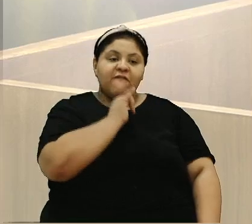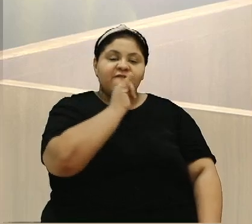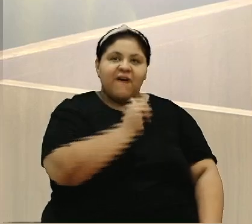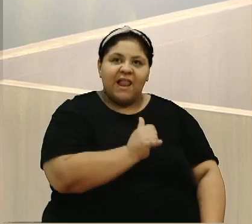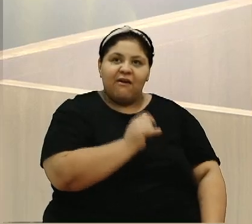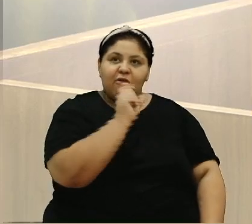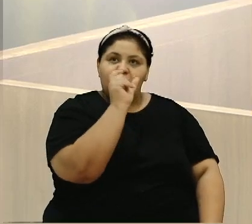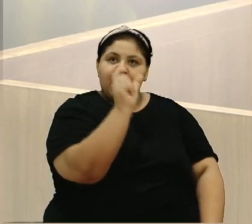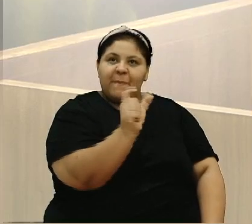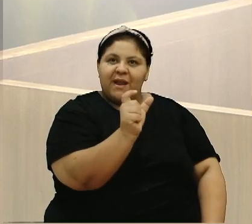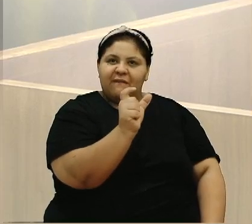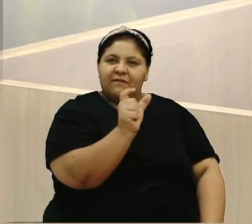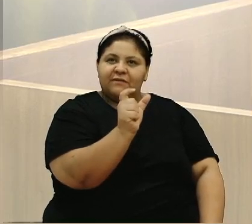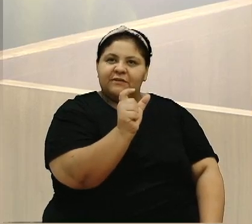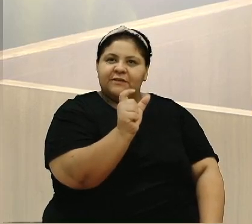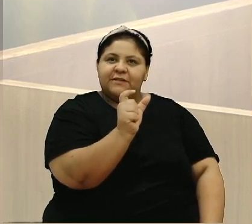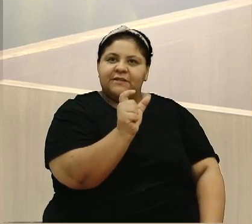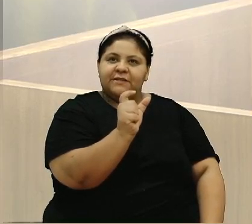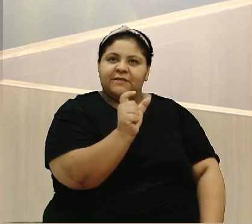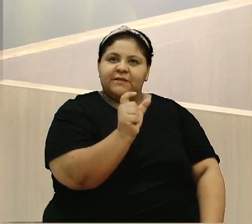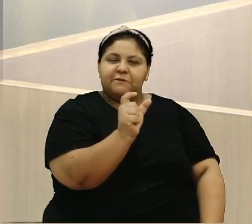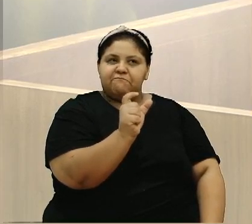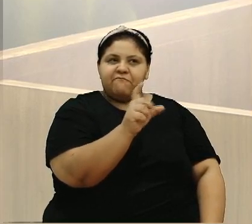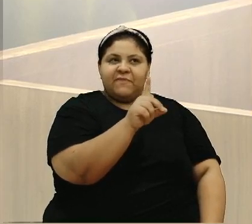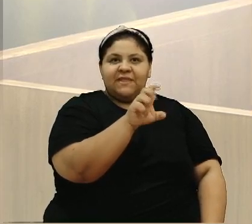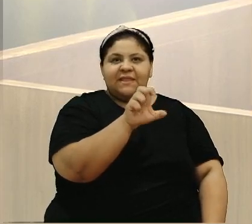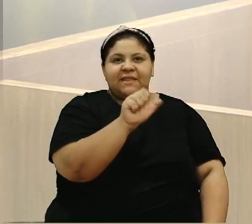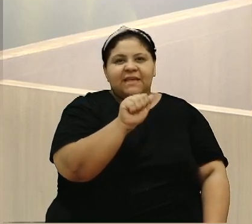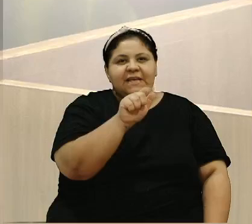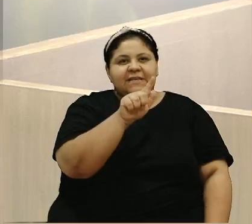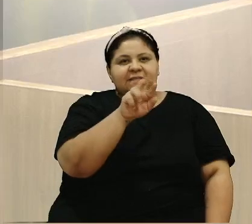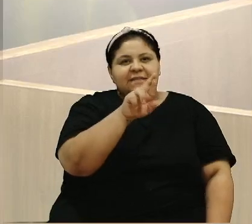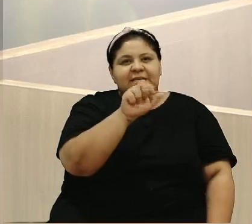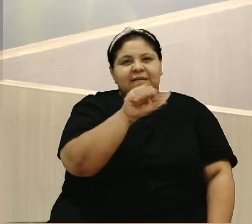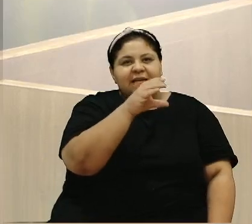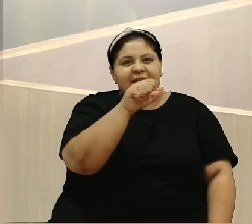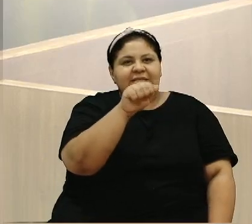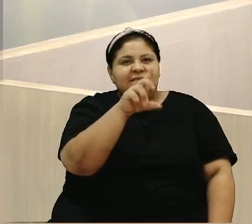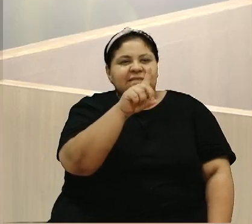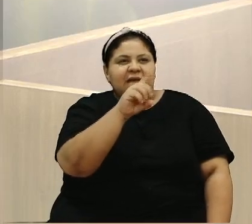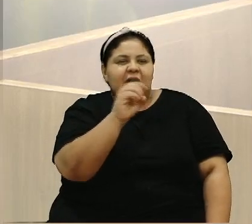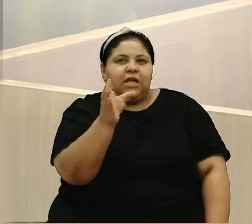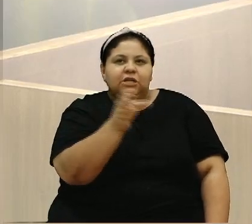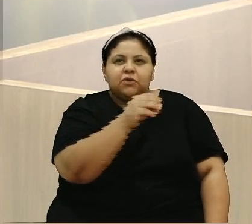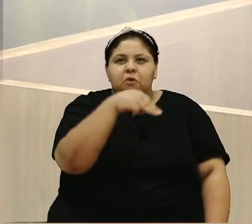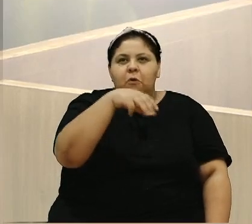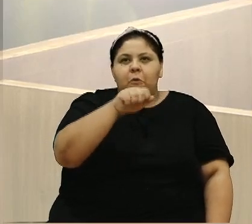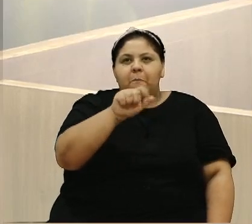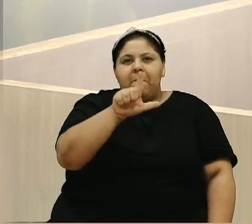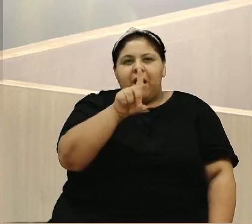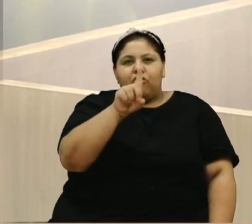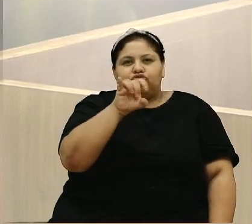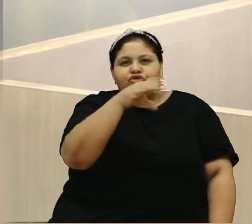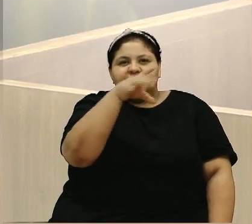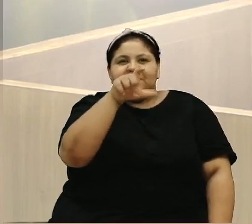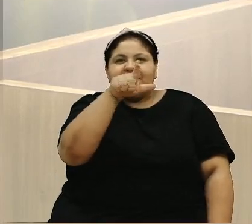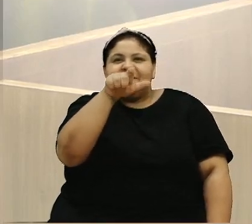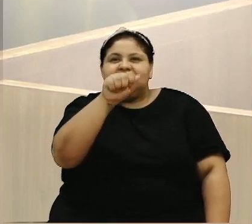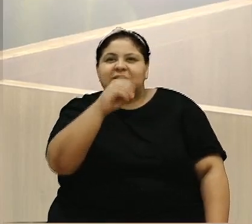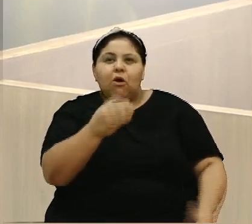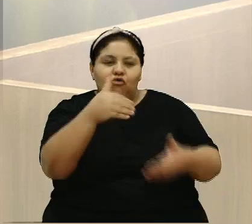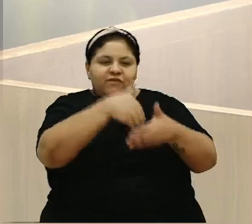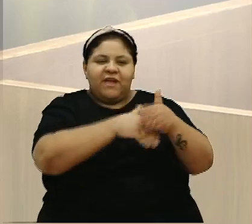uma palavra como desgraçado, maldição, maldito, dentro de casa. Isso poderia